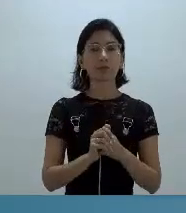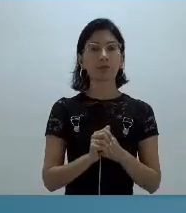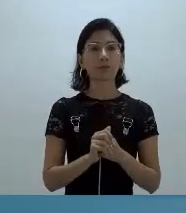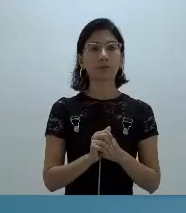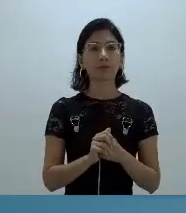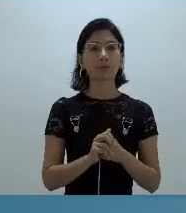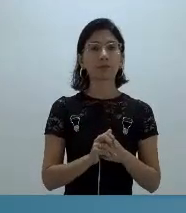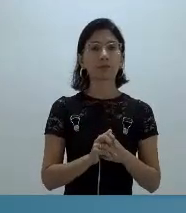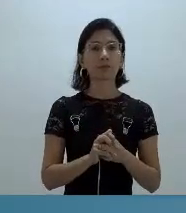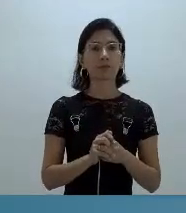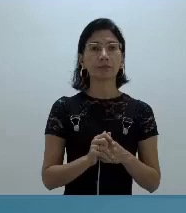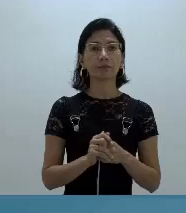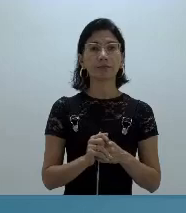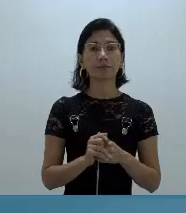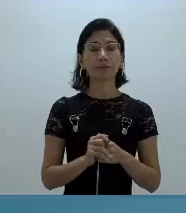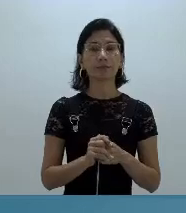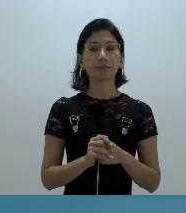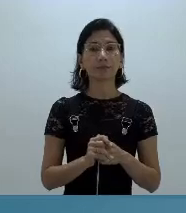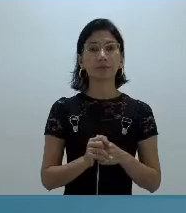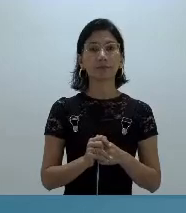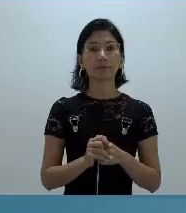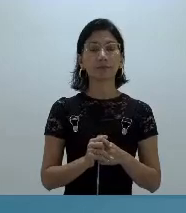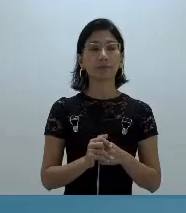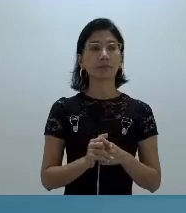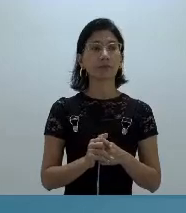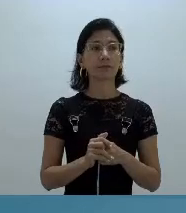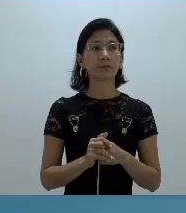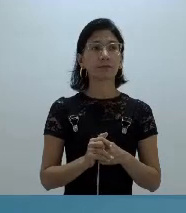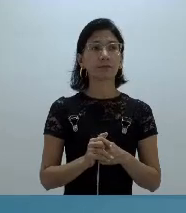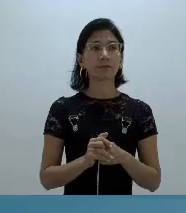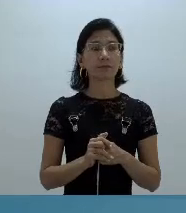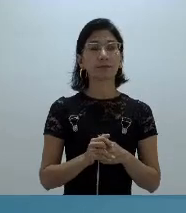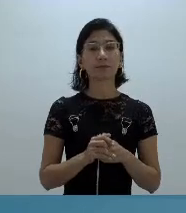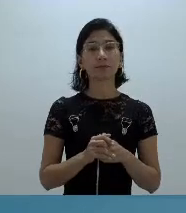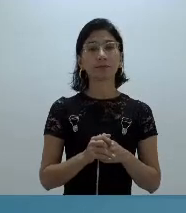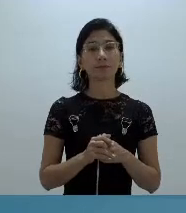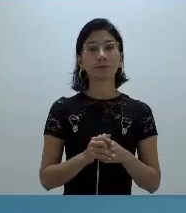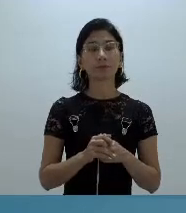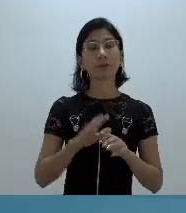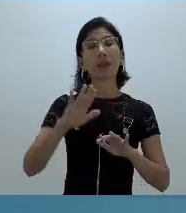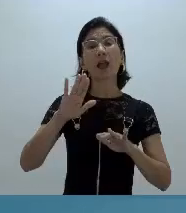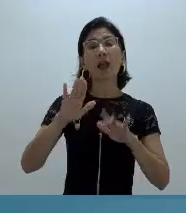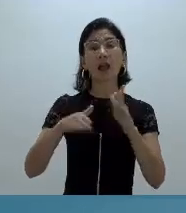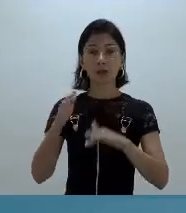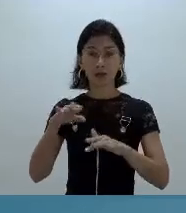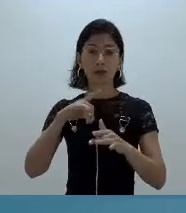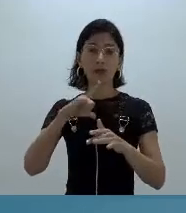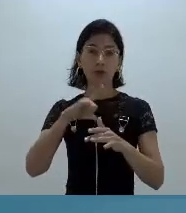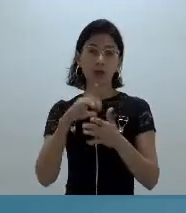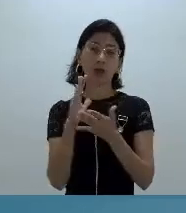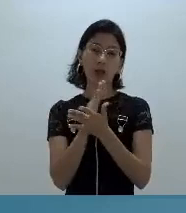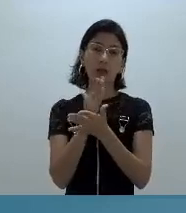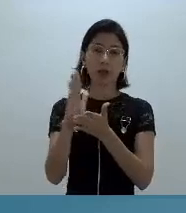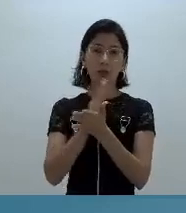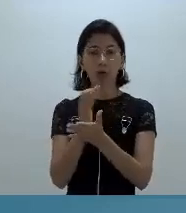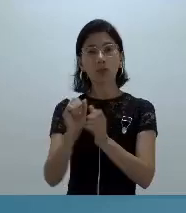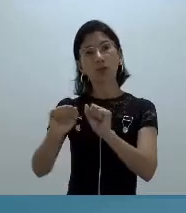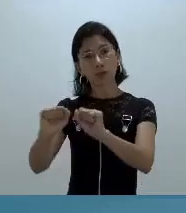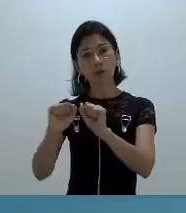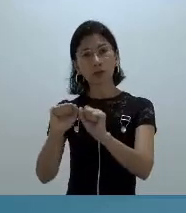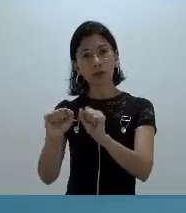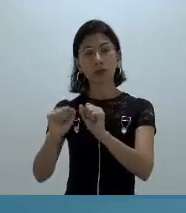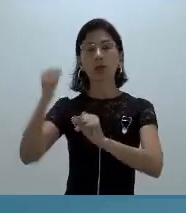rescisória, mandado de segurança, reclamação, revisão criminal, habeas corpus e outras ações de